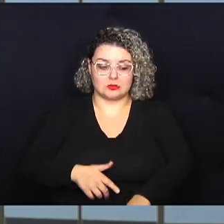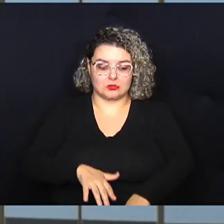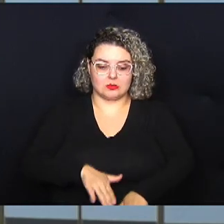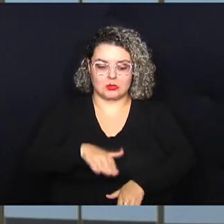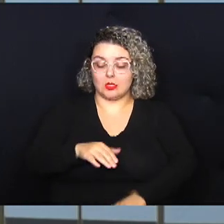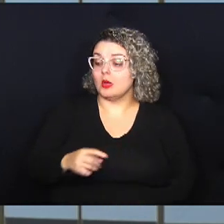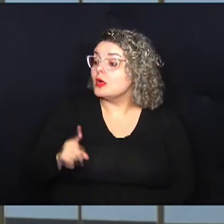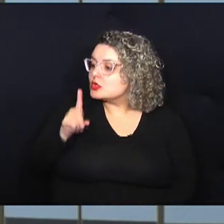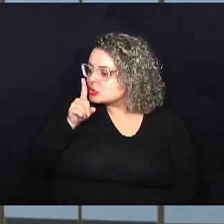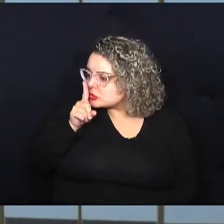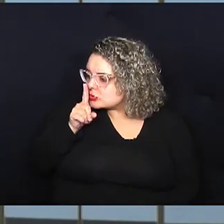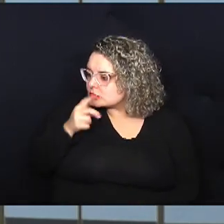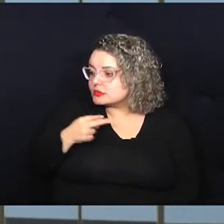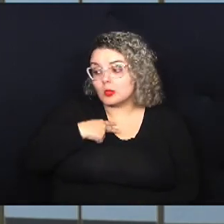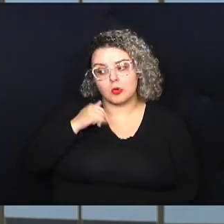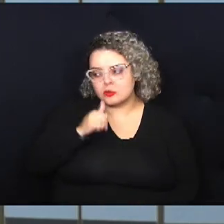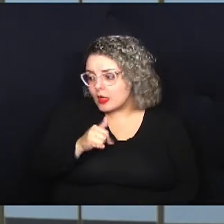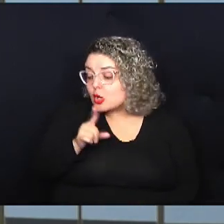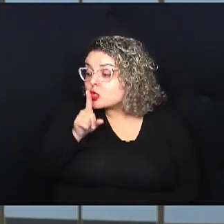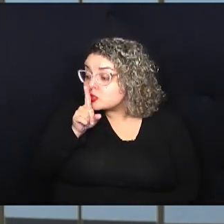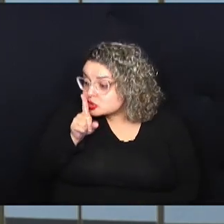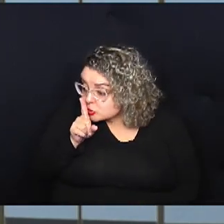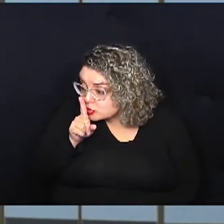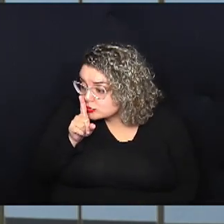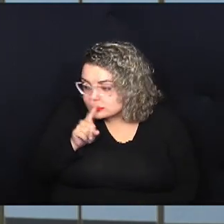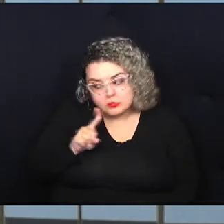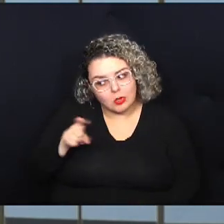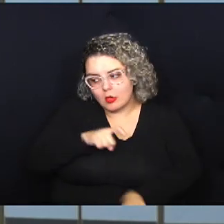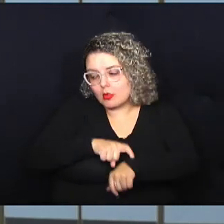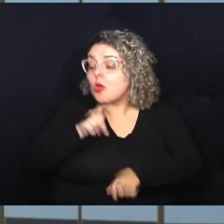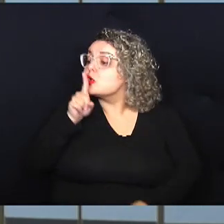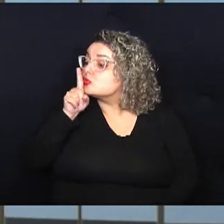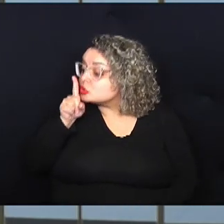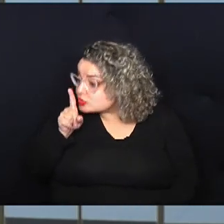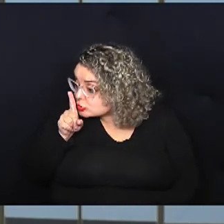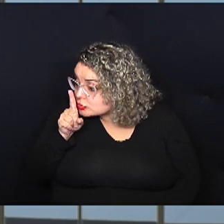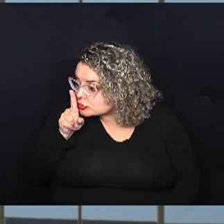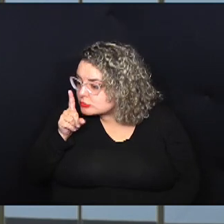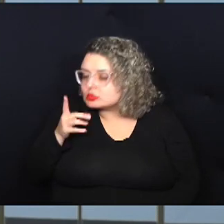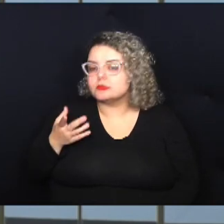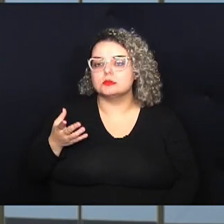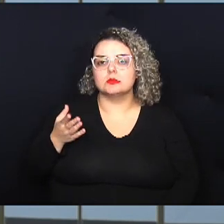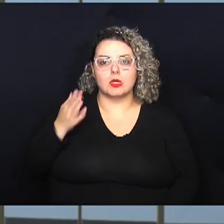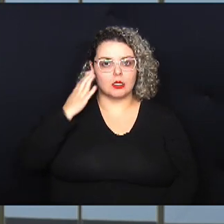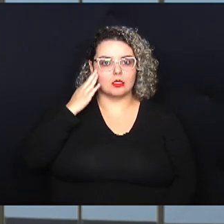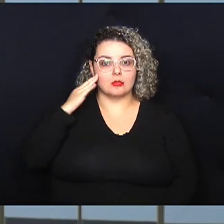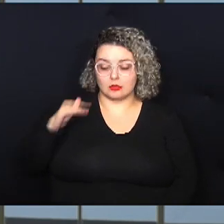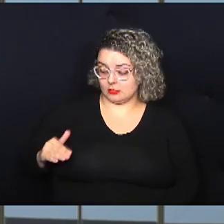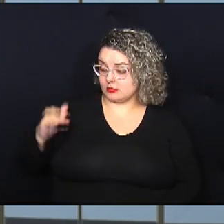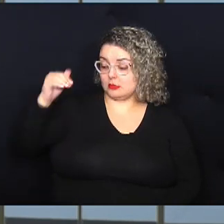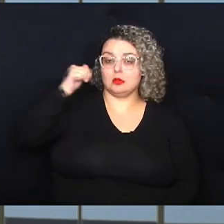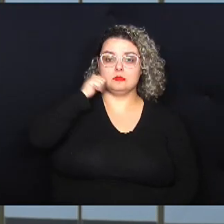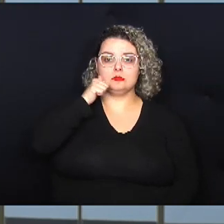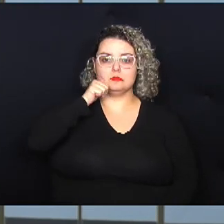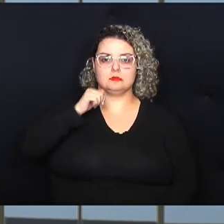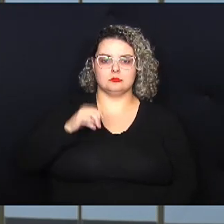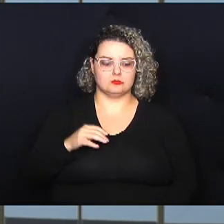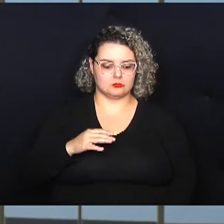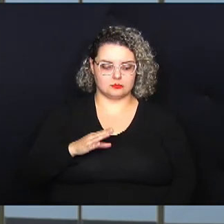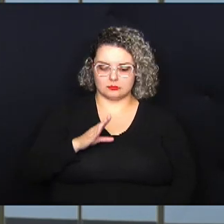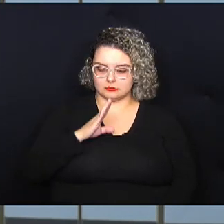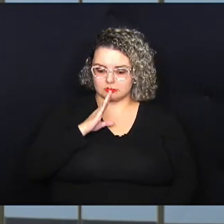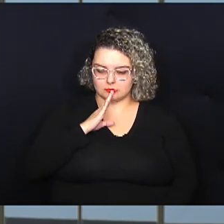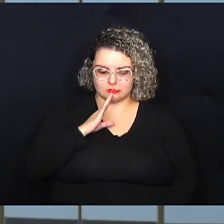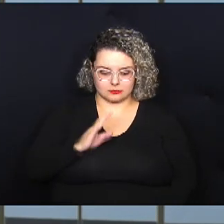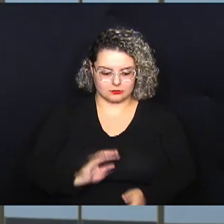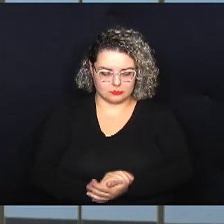pode falar, quietinha, não é o momento de você falar. Entendeu? E hoje são mulheres como?